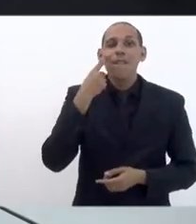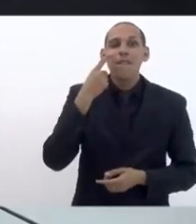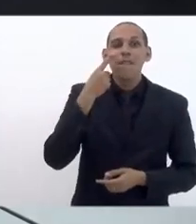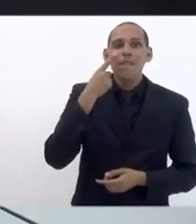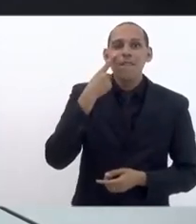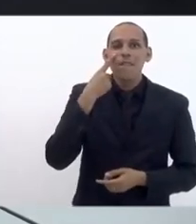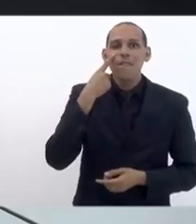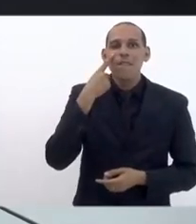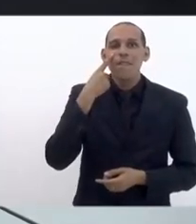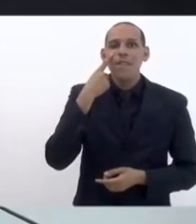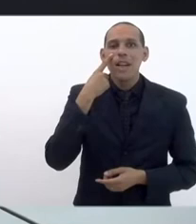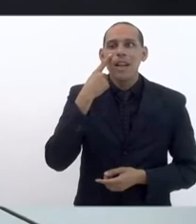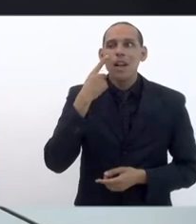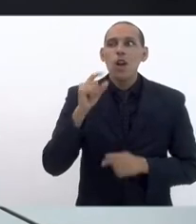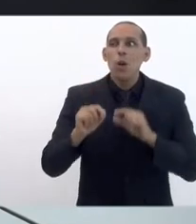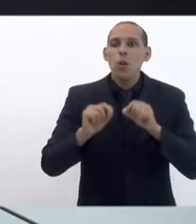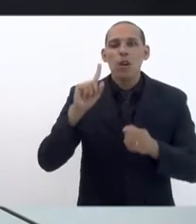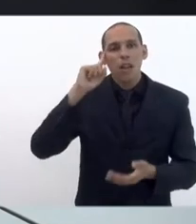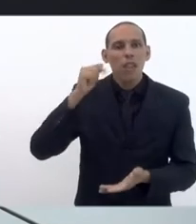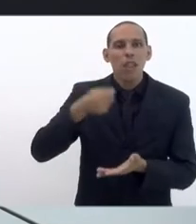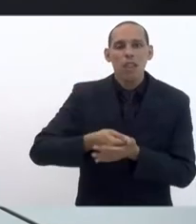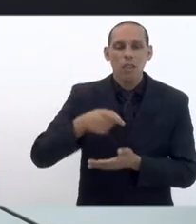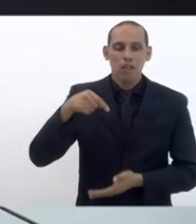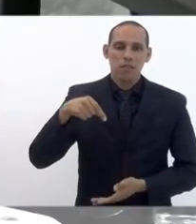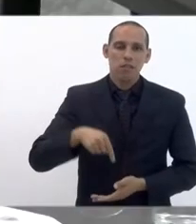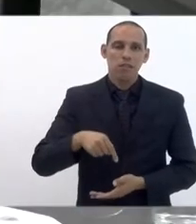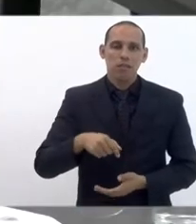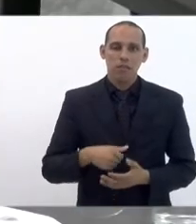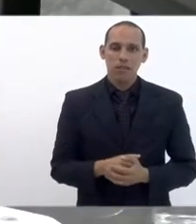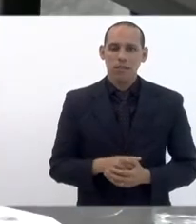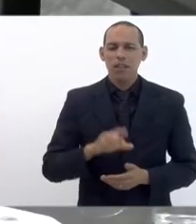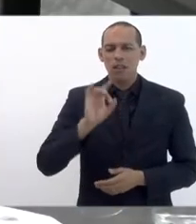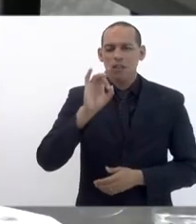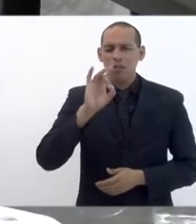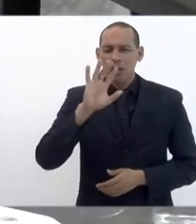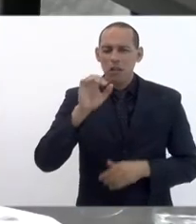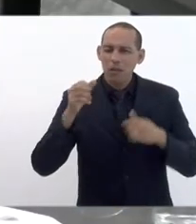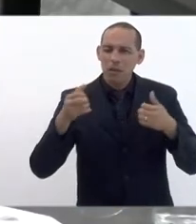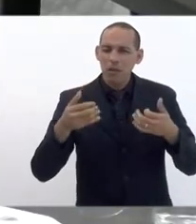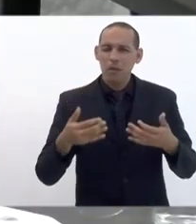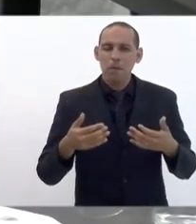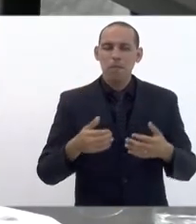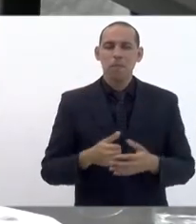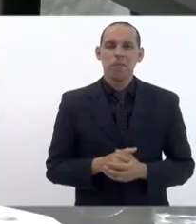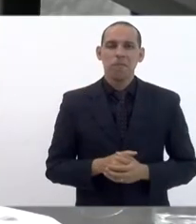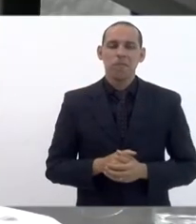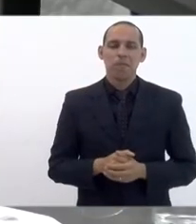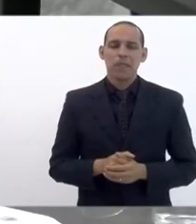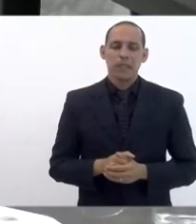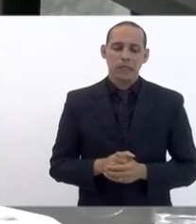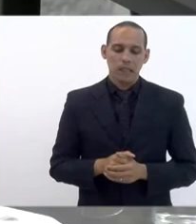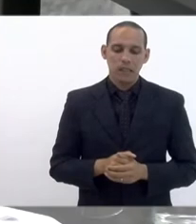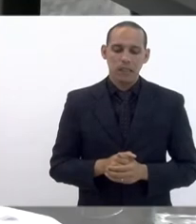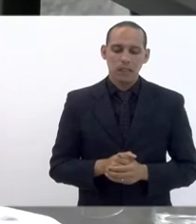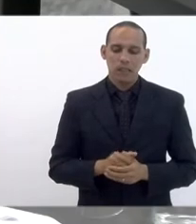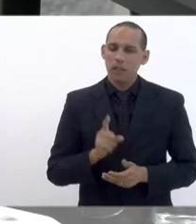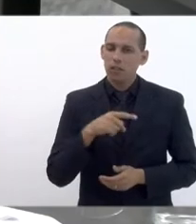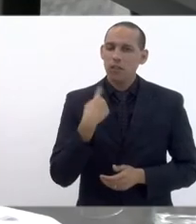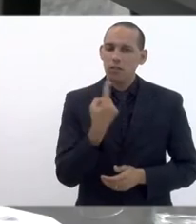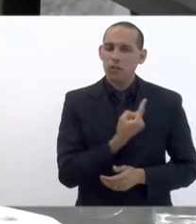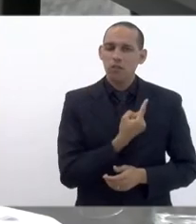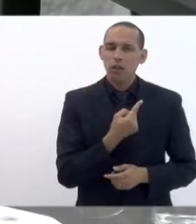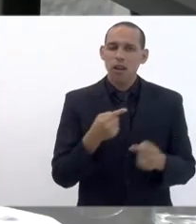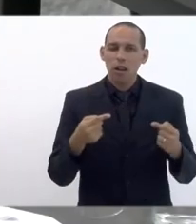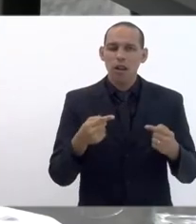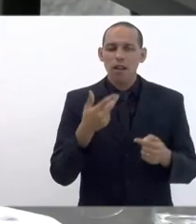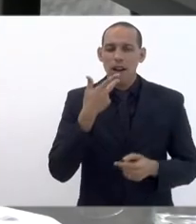teve aqui. Perfeito. Entendeu? Eu só quero fazer uma colocação, senhor presidente. Por favor, deputado Chico. A gente deu pela